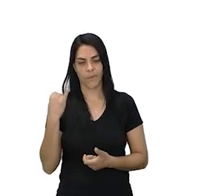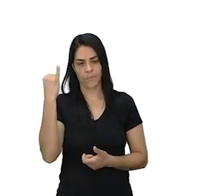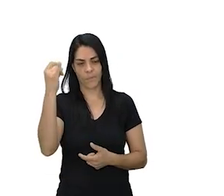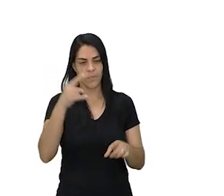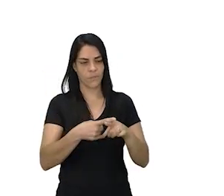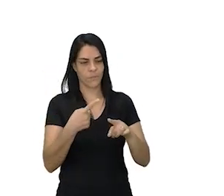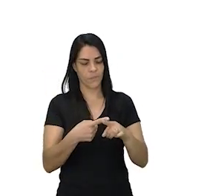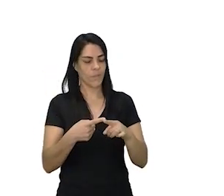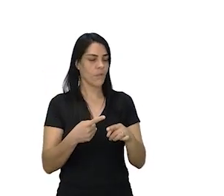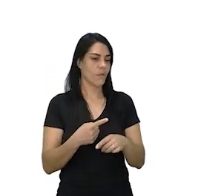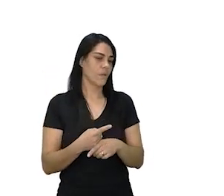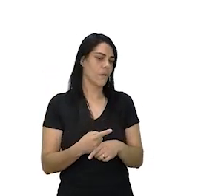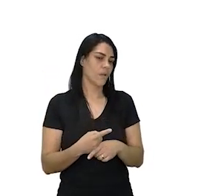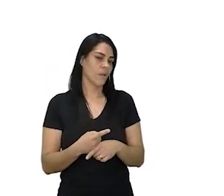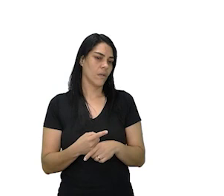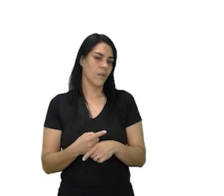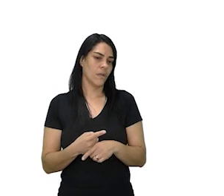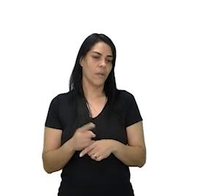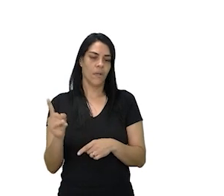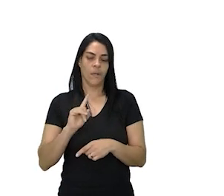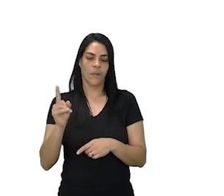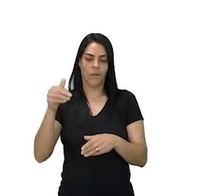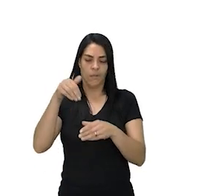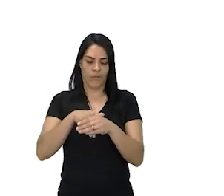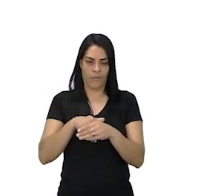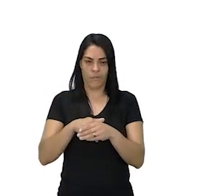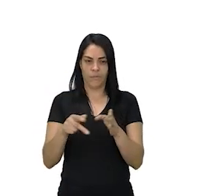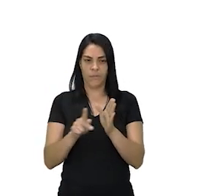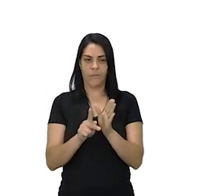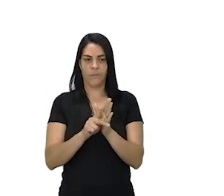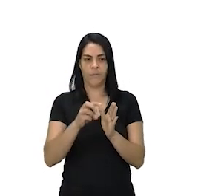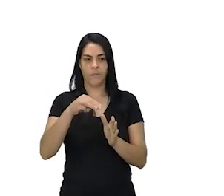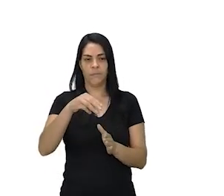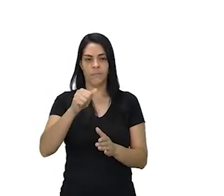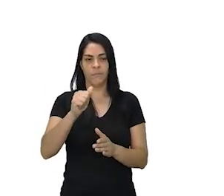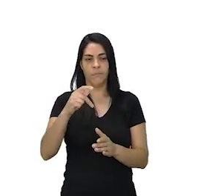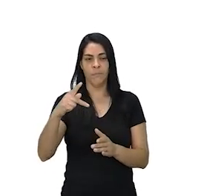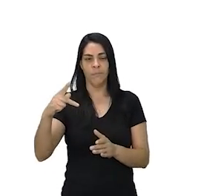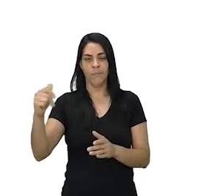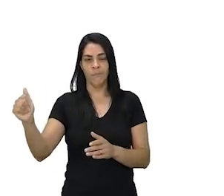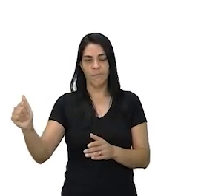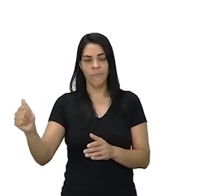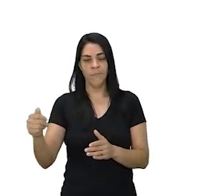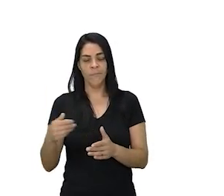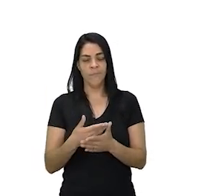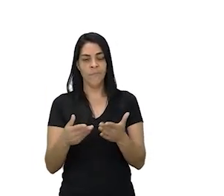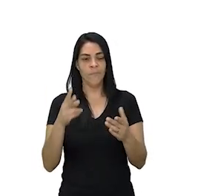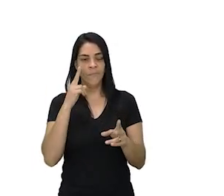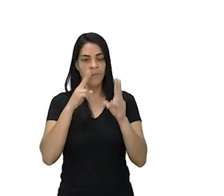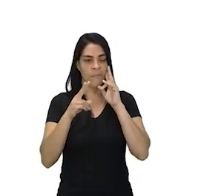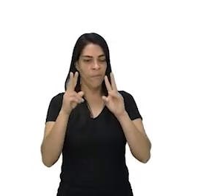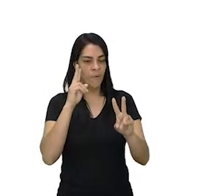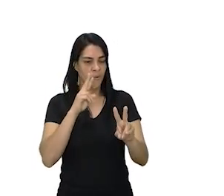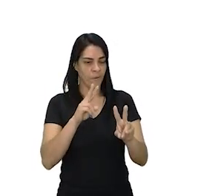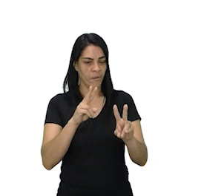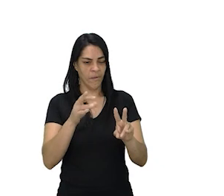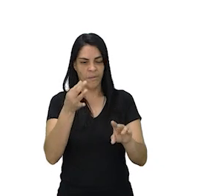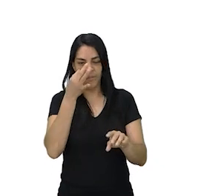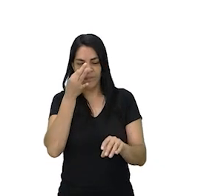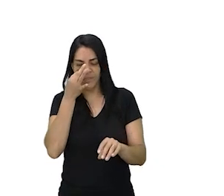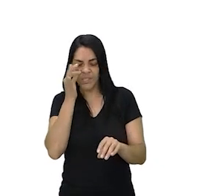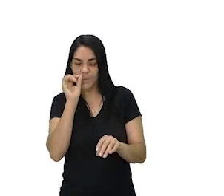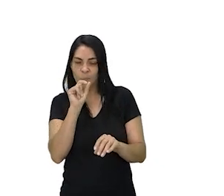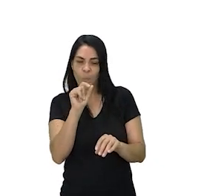porque eu não estou dentro do mapa, né, eu estou olhando para ele, observar que,